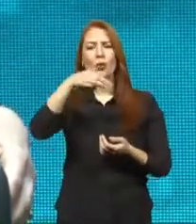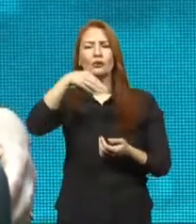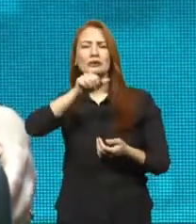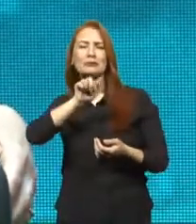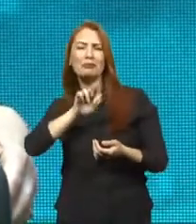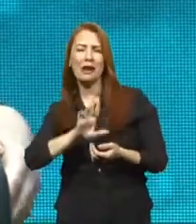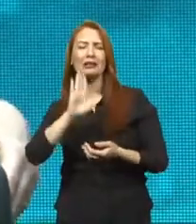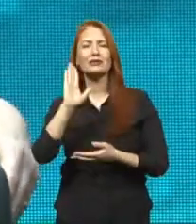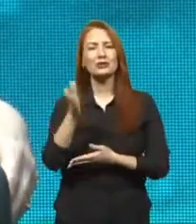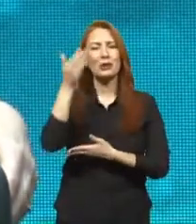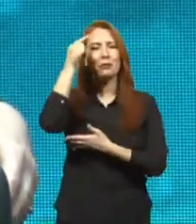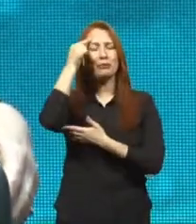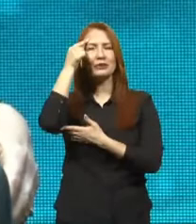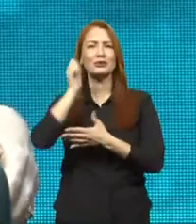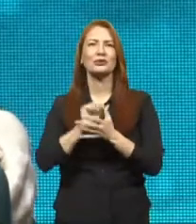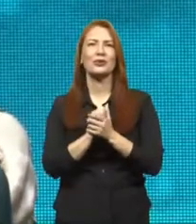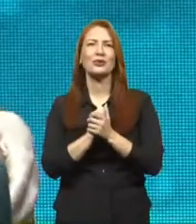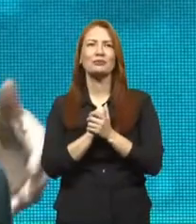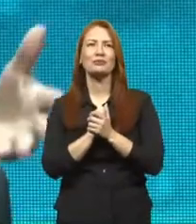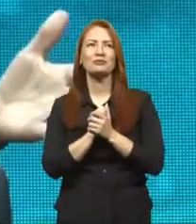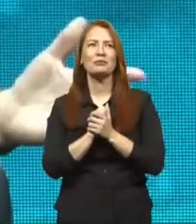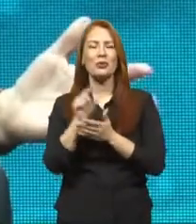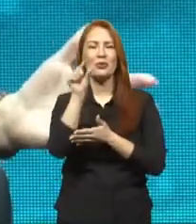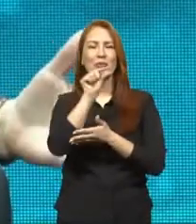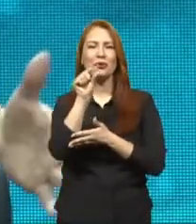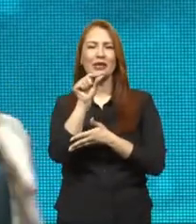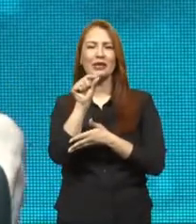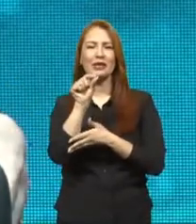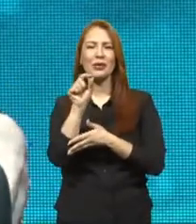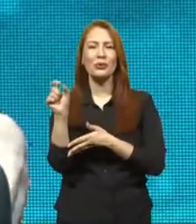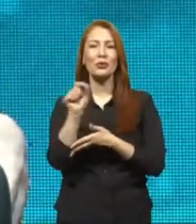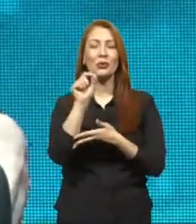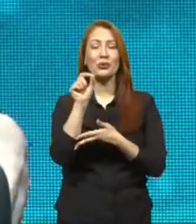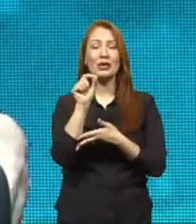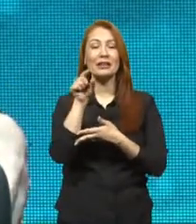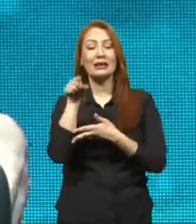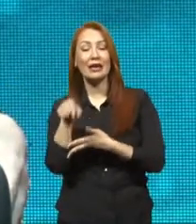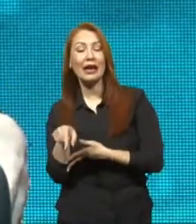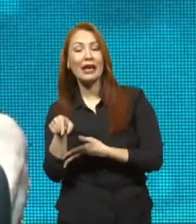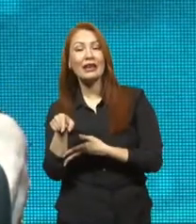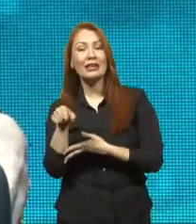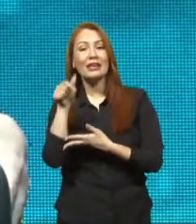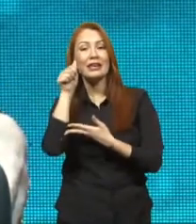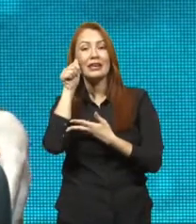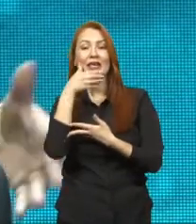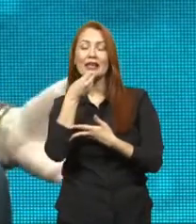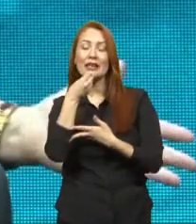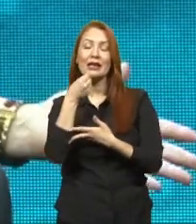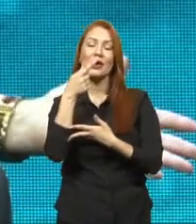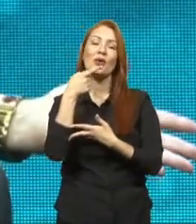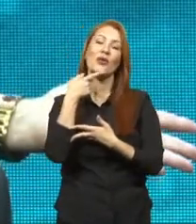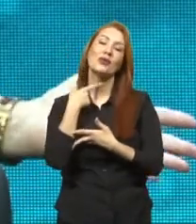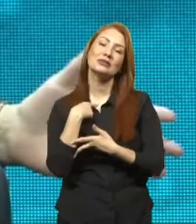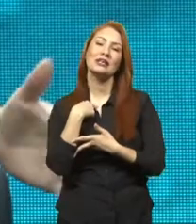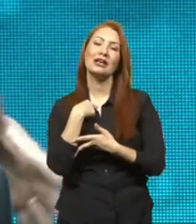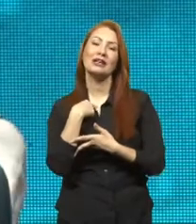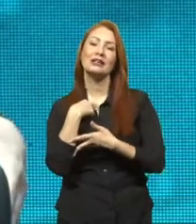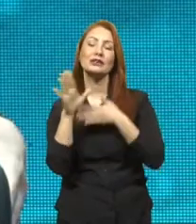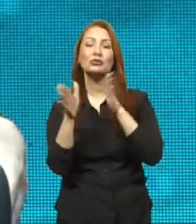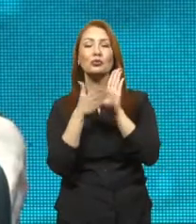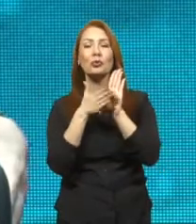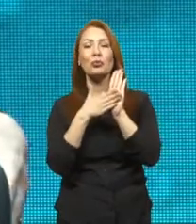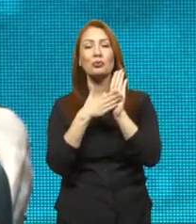o que ele gostaria de propor, né, num projeto para poder, talvez, ganhar os recursos